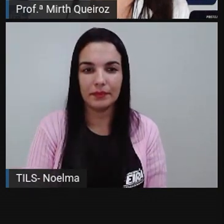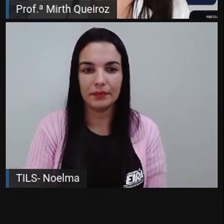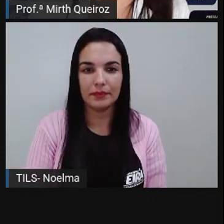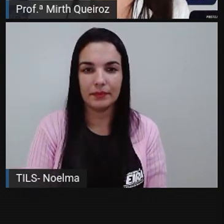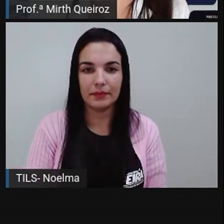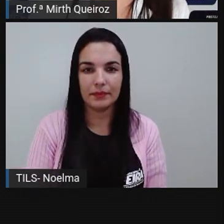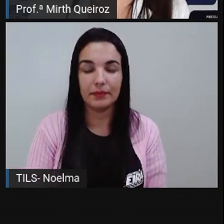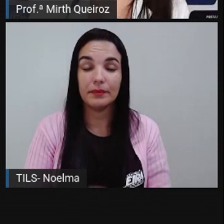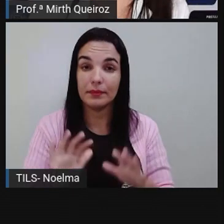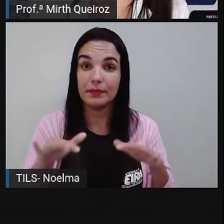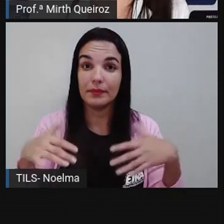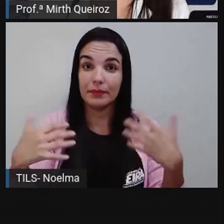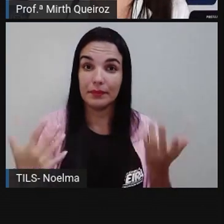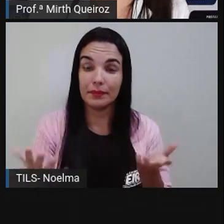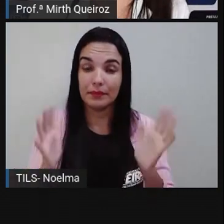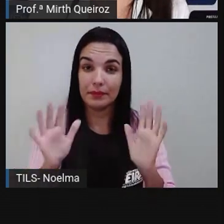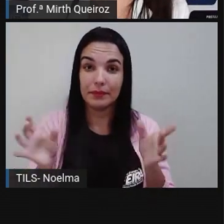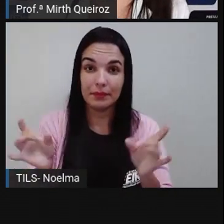E aí?